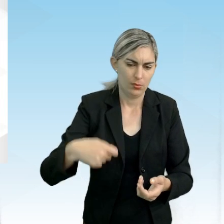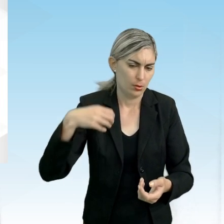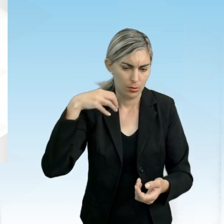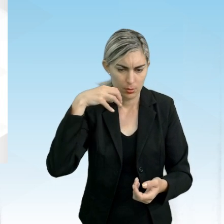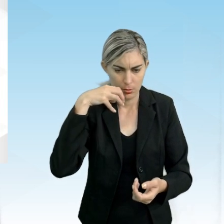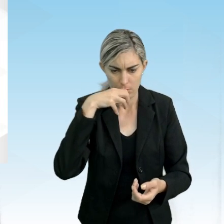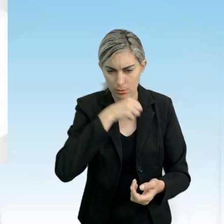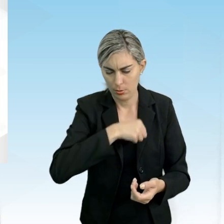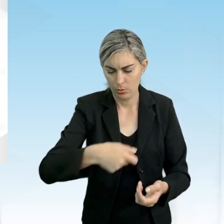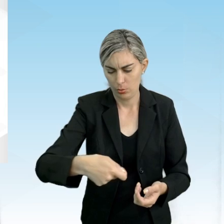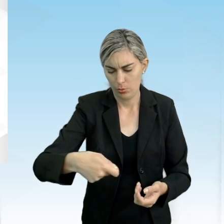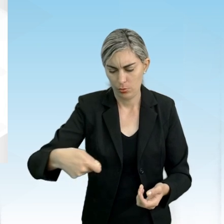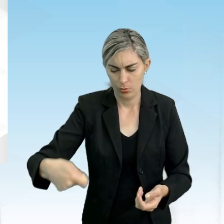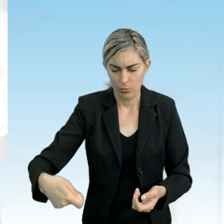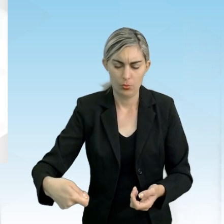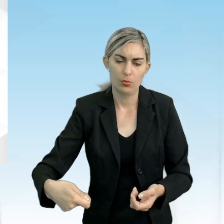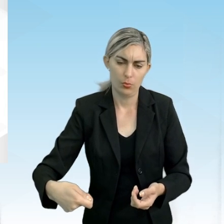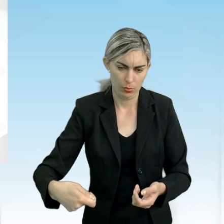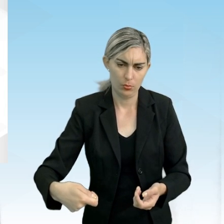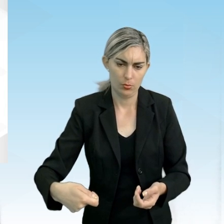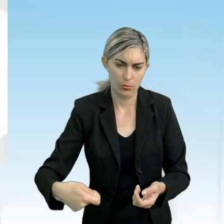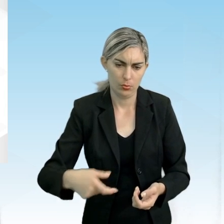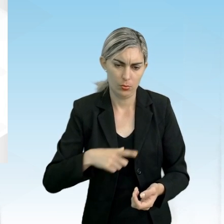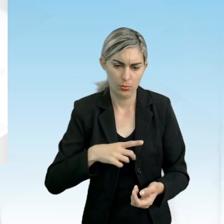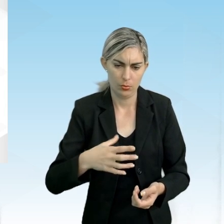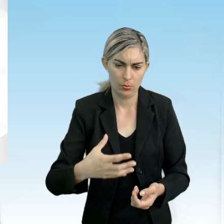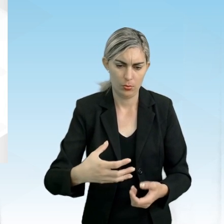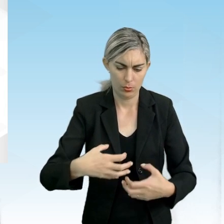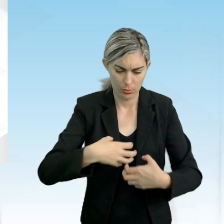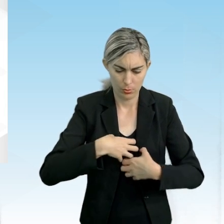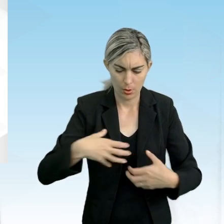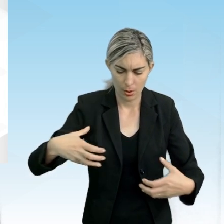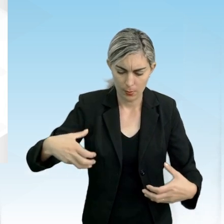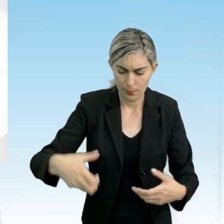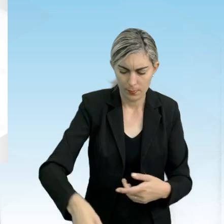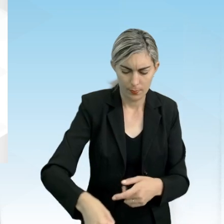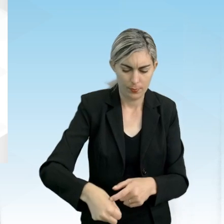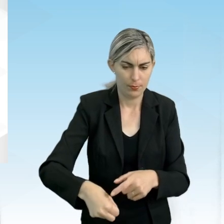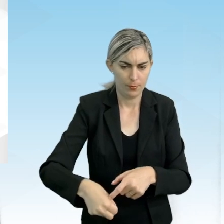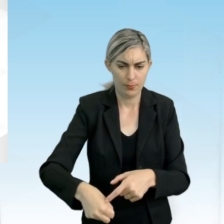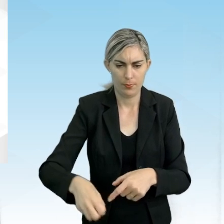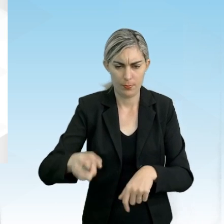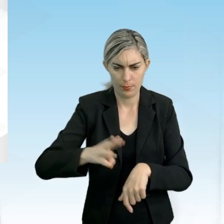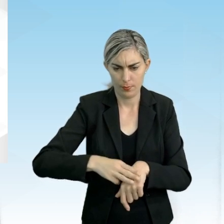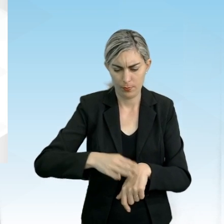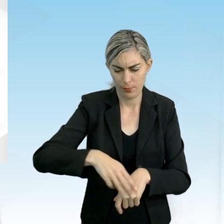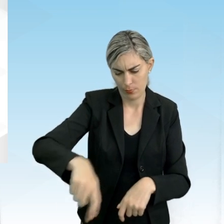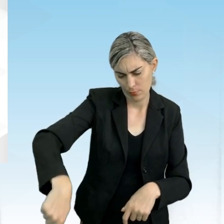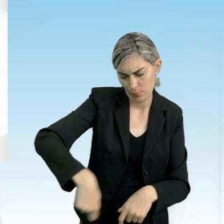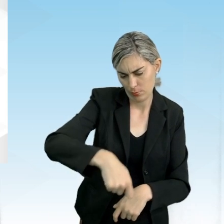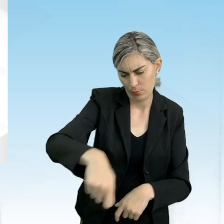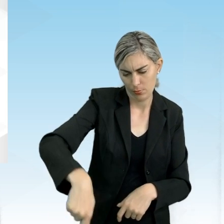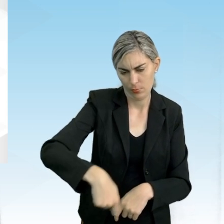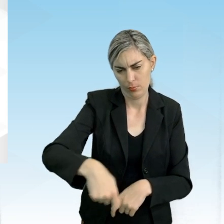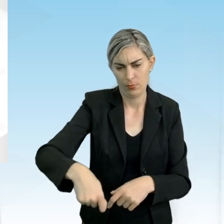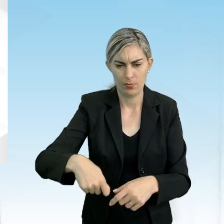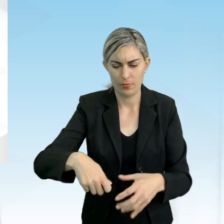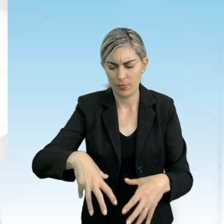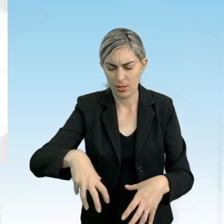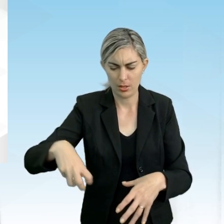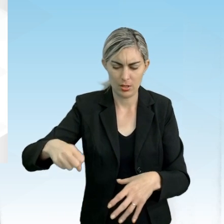logo o que pode causar em você que tá pegando nessa colher de metal que tá mexendo ali no fogão